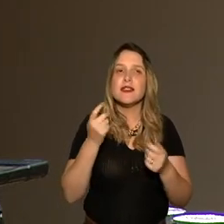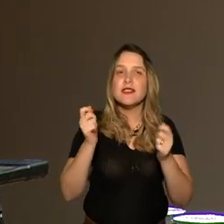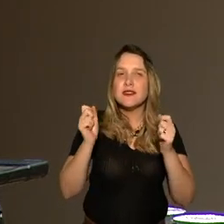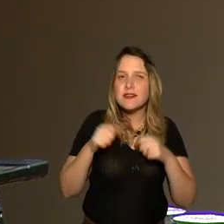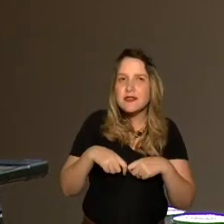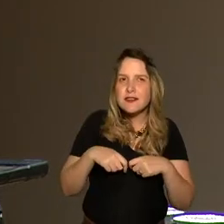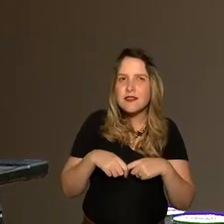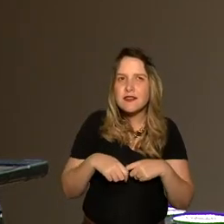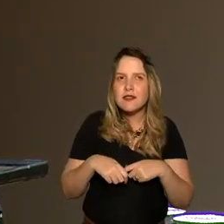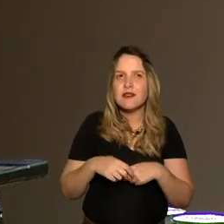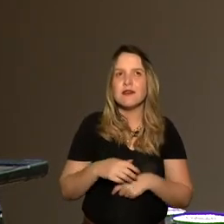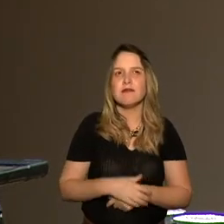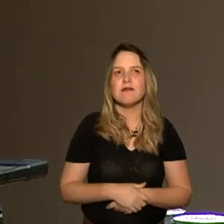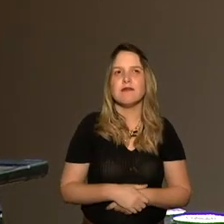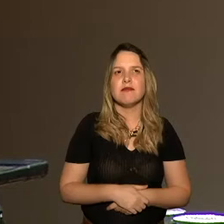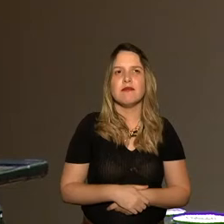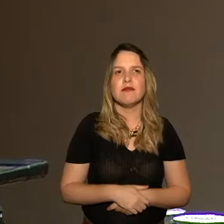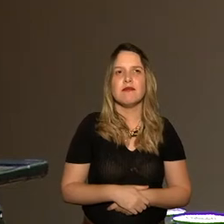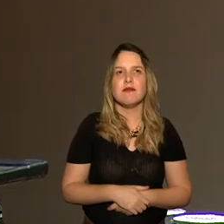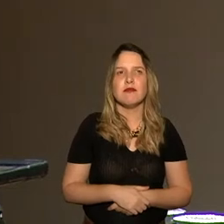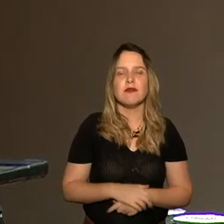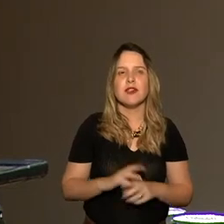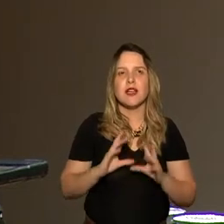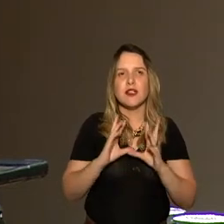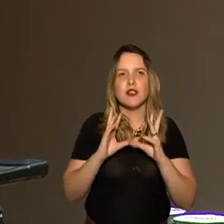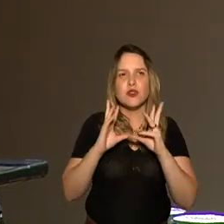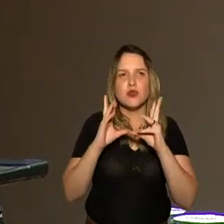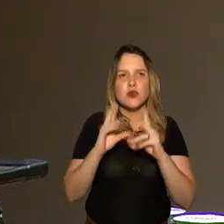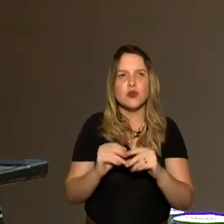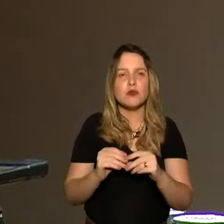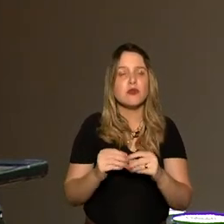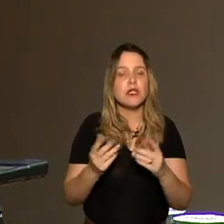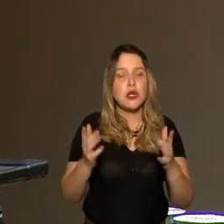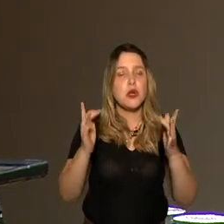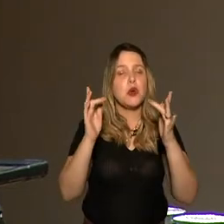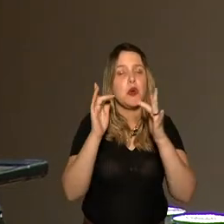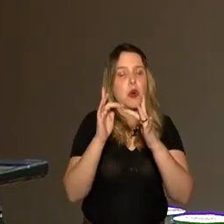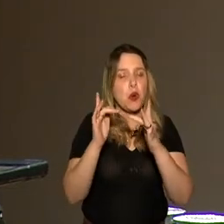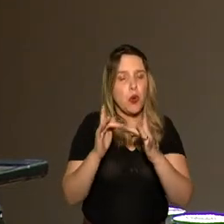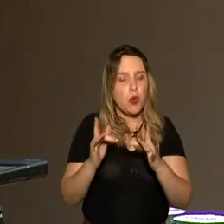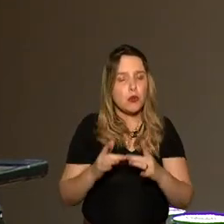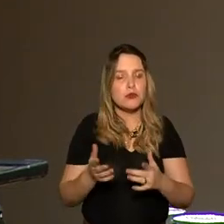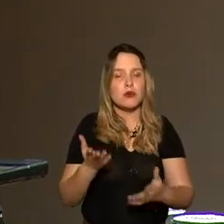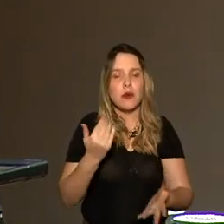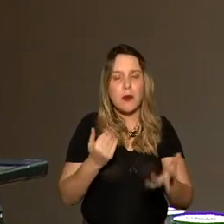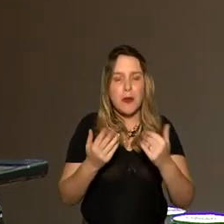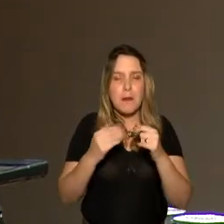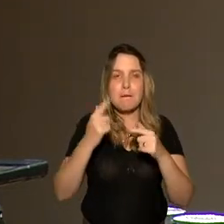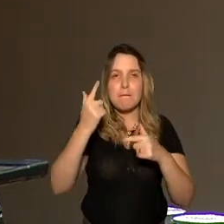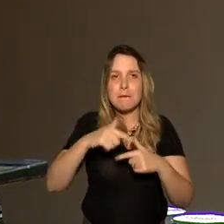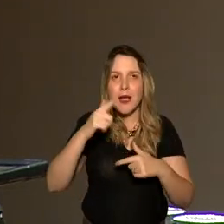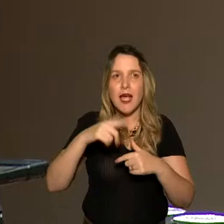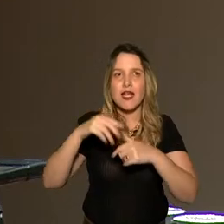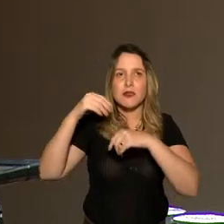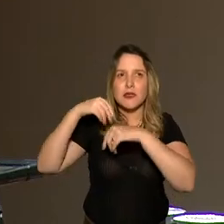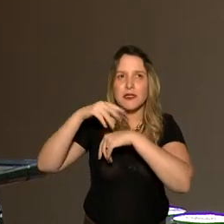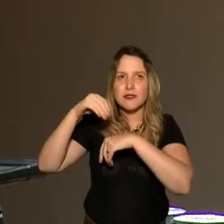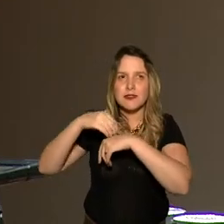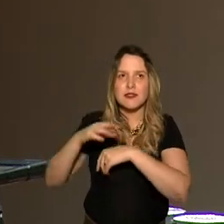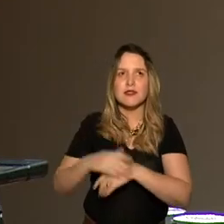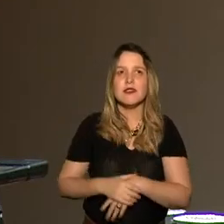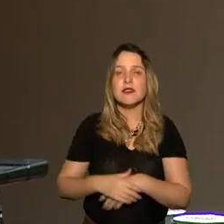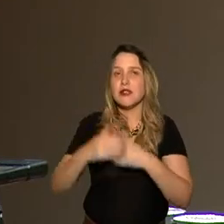os seus alunos inspirar as pessoas que contam com essa mediação e com a conexão que vocês possam fazer